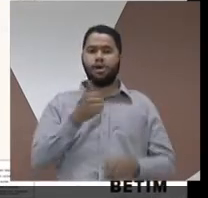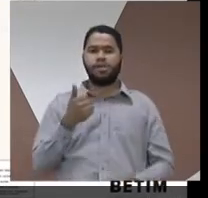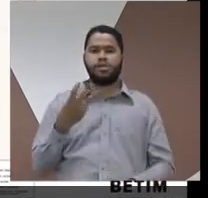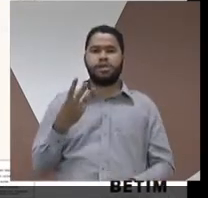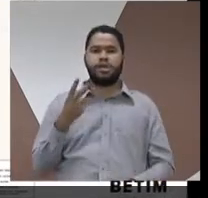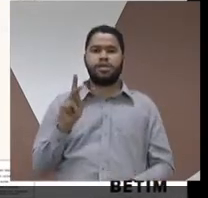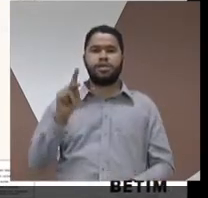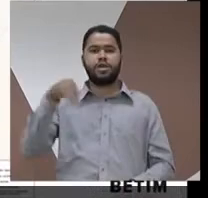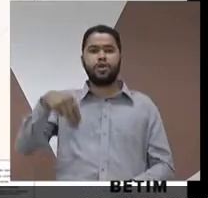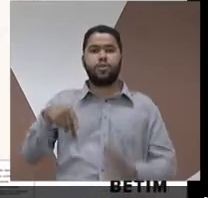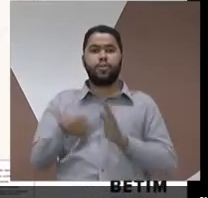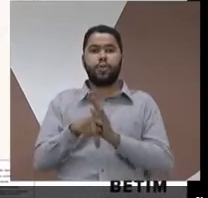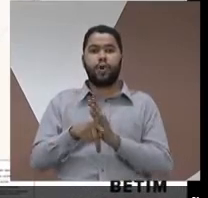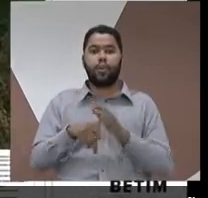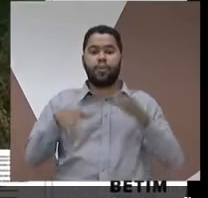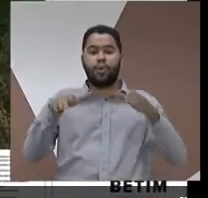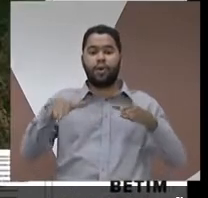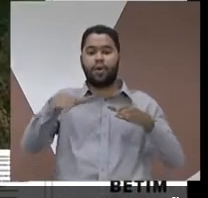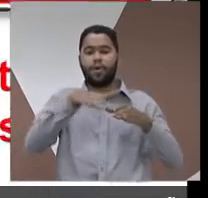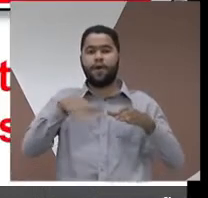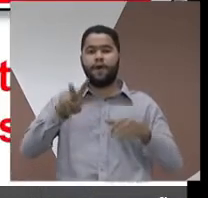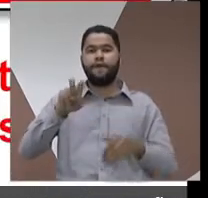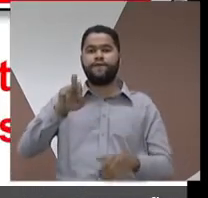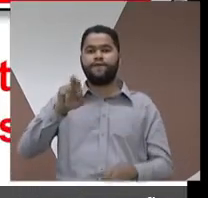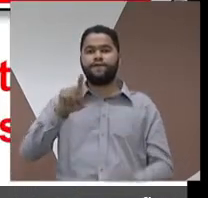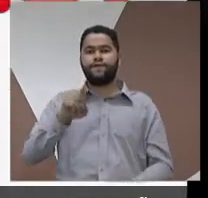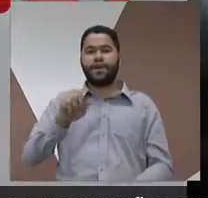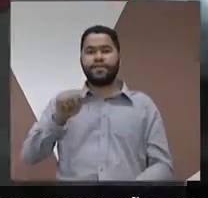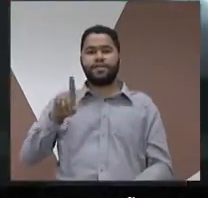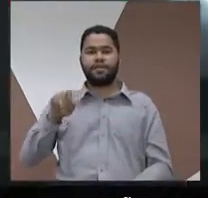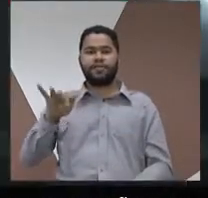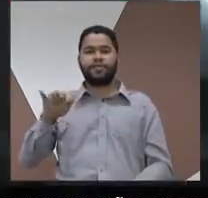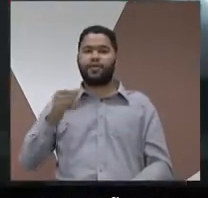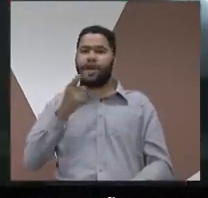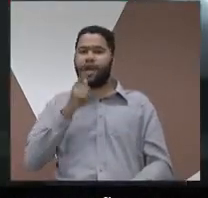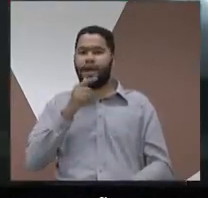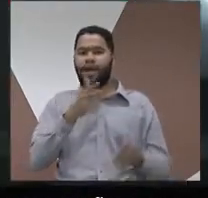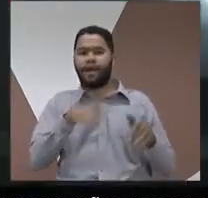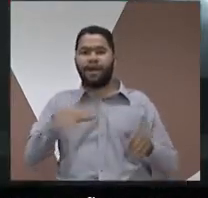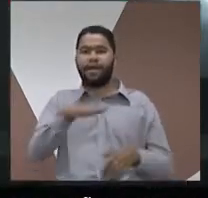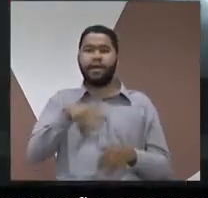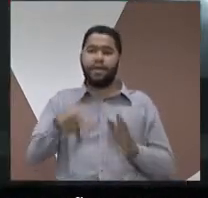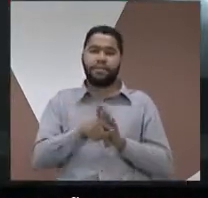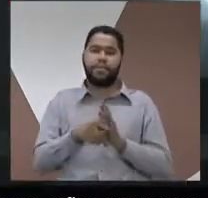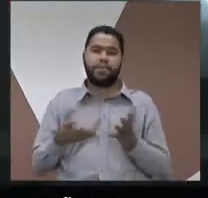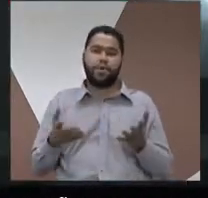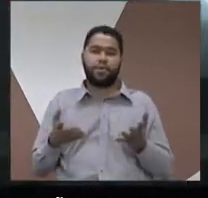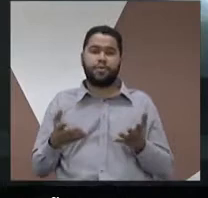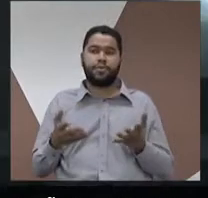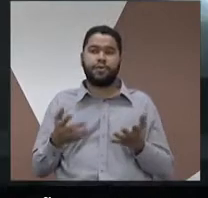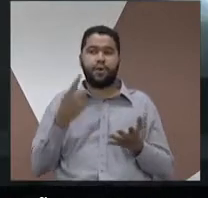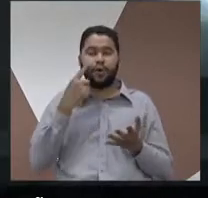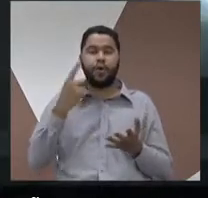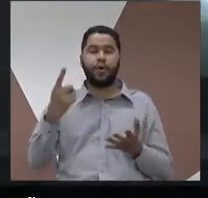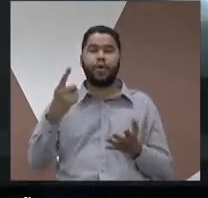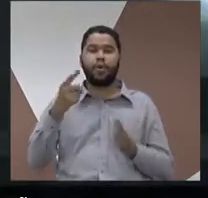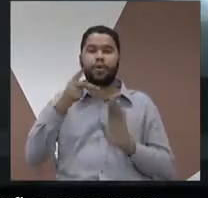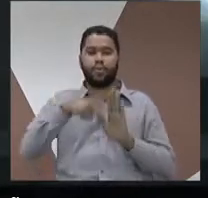de Vargem das Flores. Quer dizer, tudo que tem de problemático, não fala. É a rentabilização do pedágio. Vai no nosso